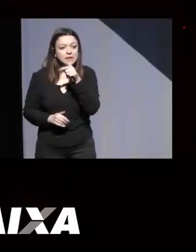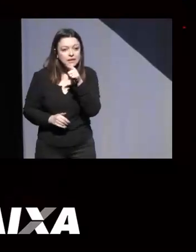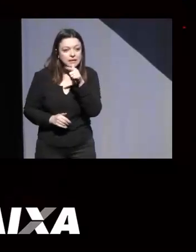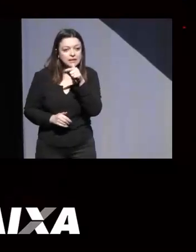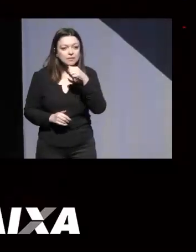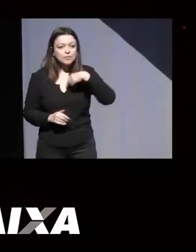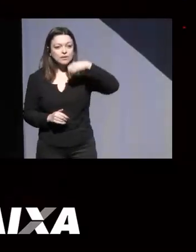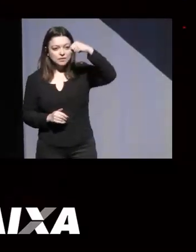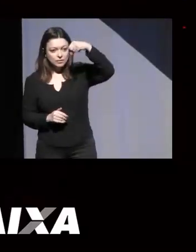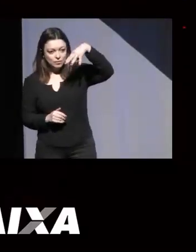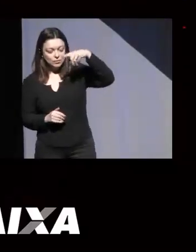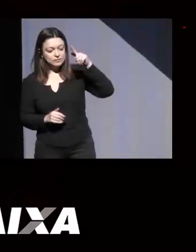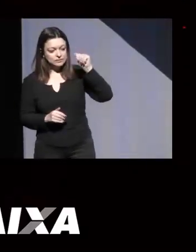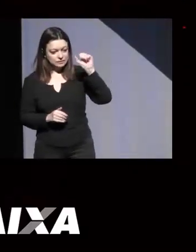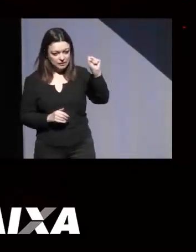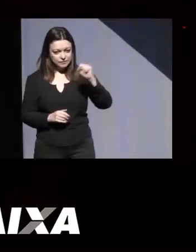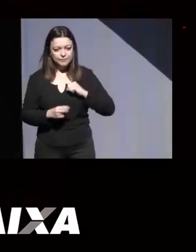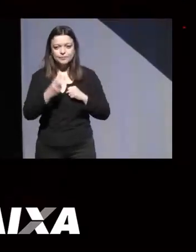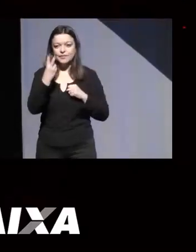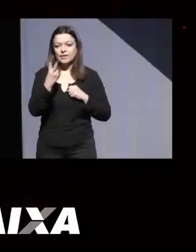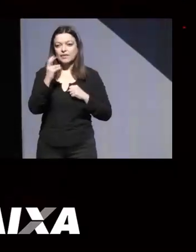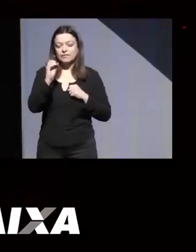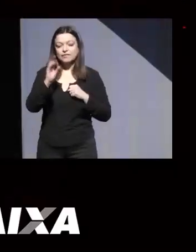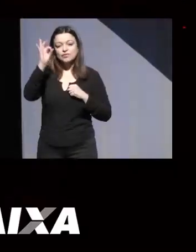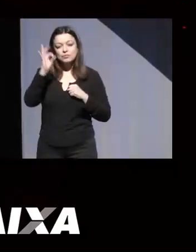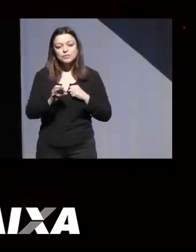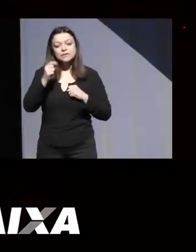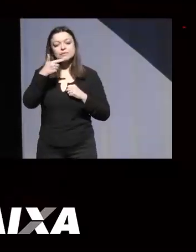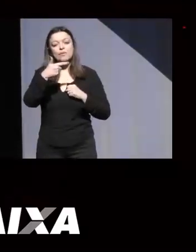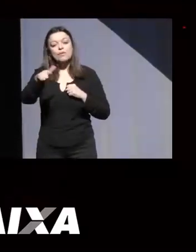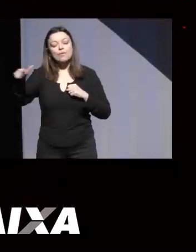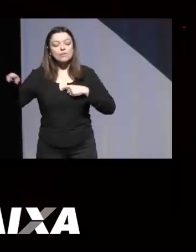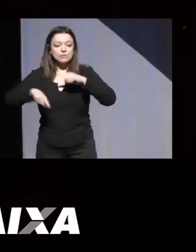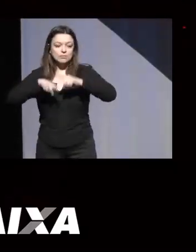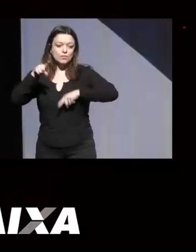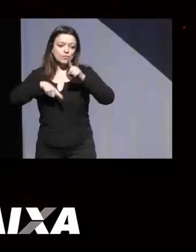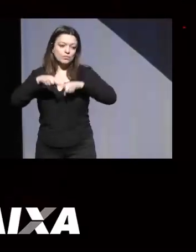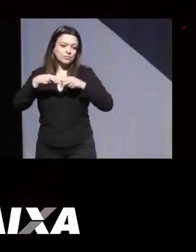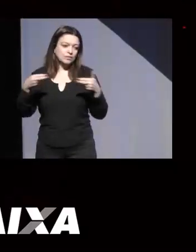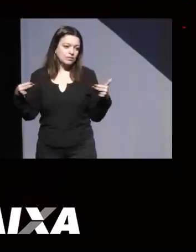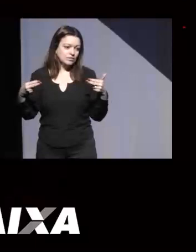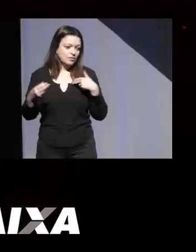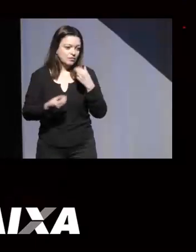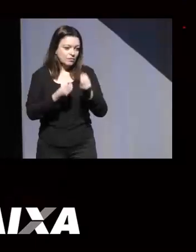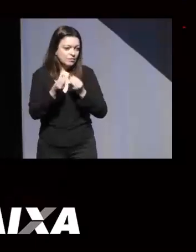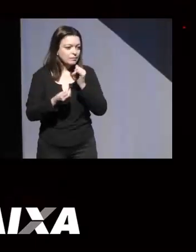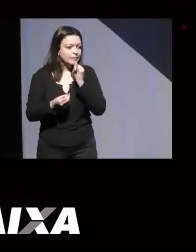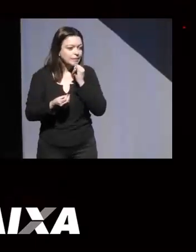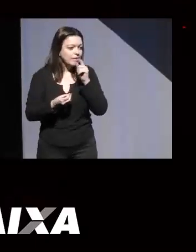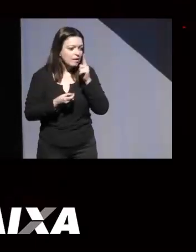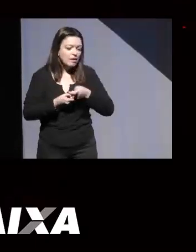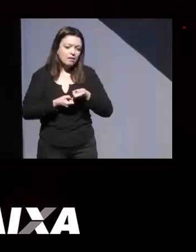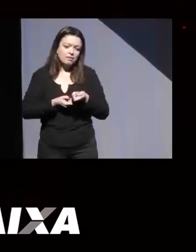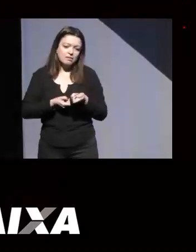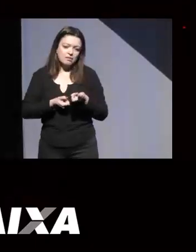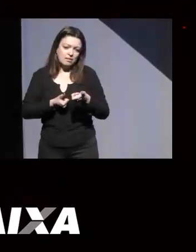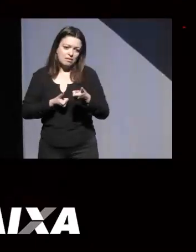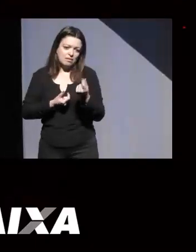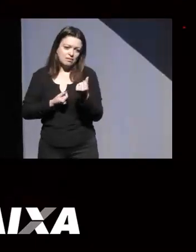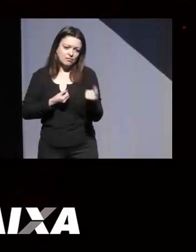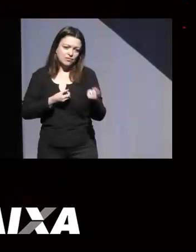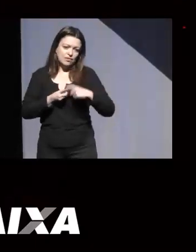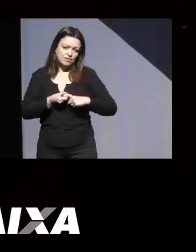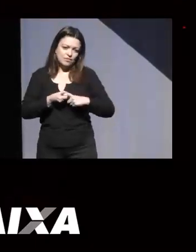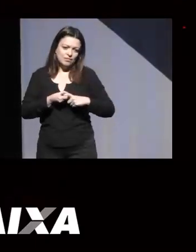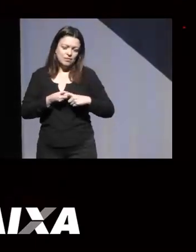gás. 20% para os demais produtos adquiridos. É um absurdo, quer dizer, é uma enganação de cashback. Tinha